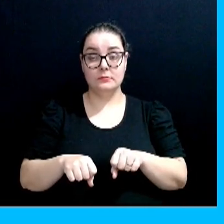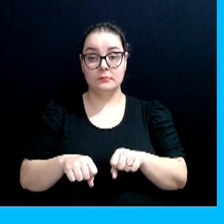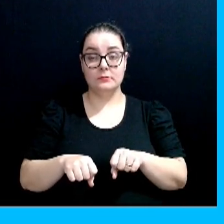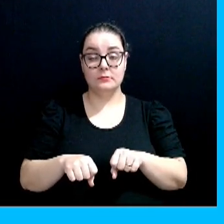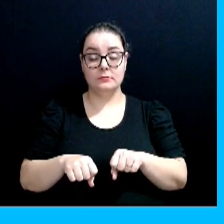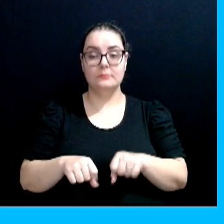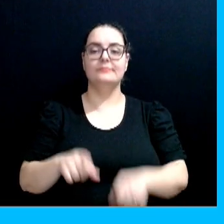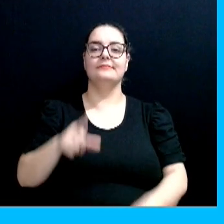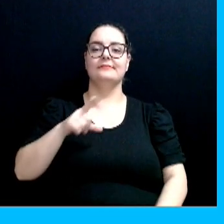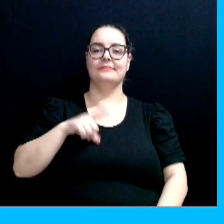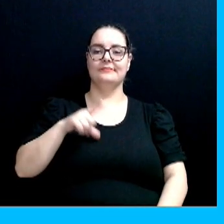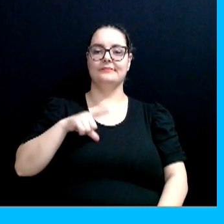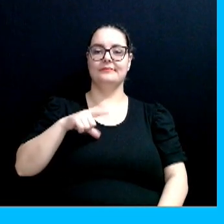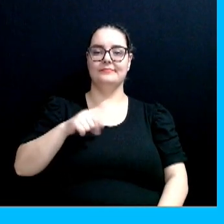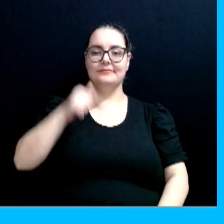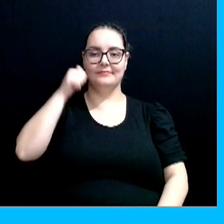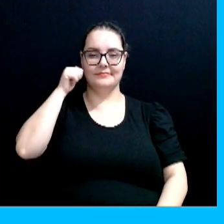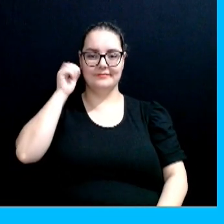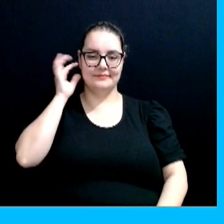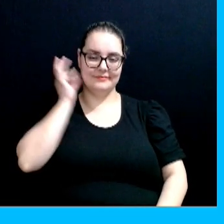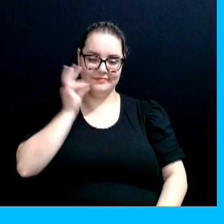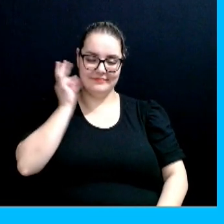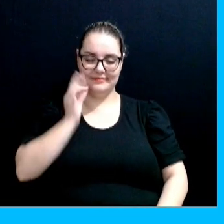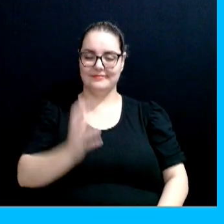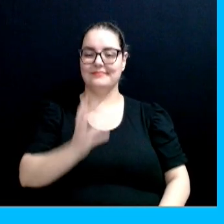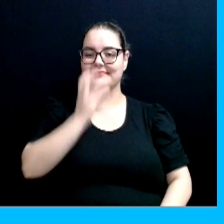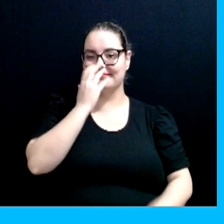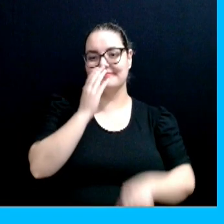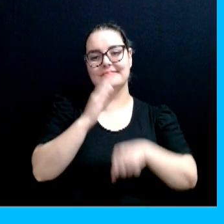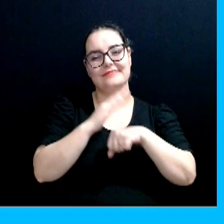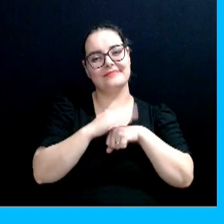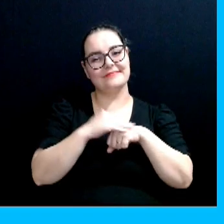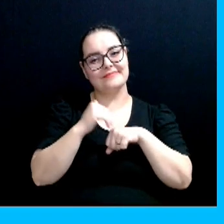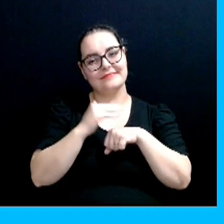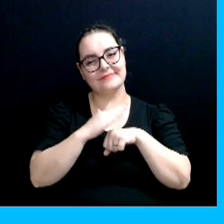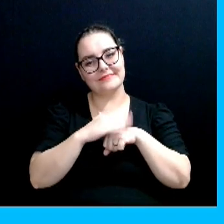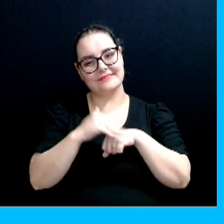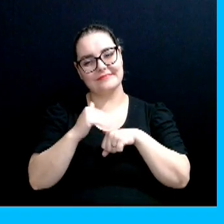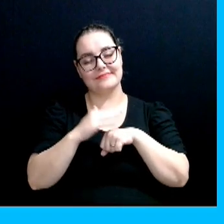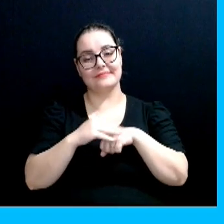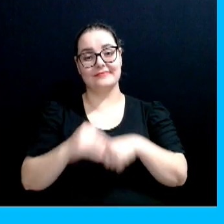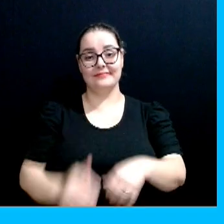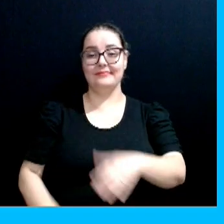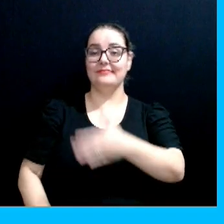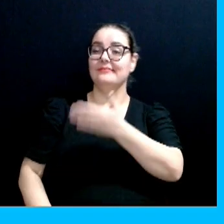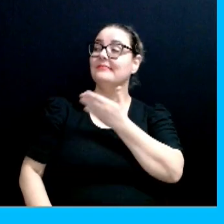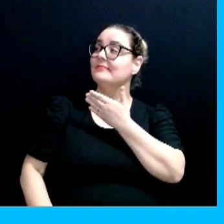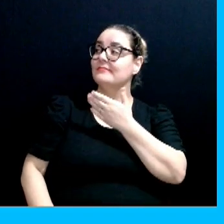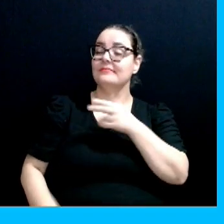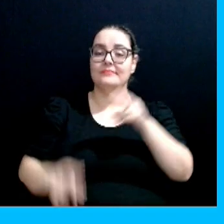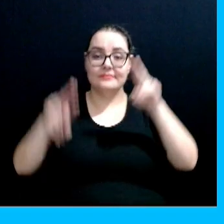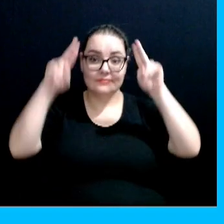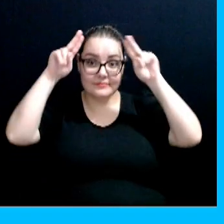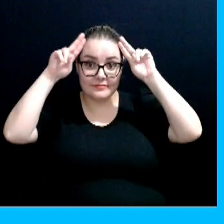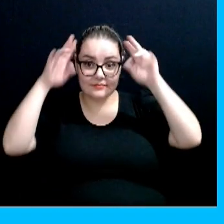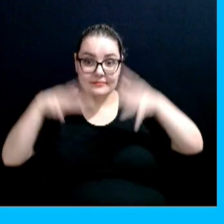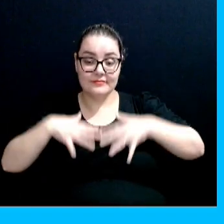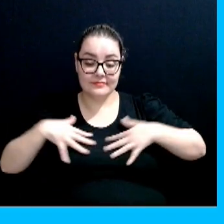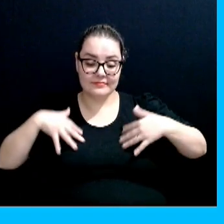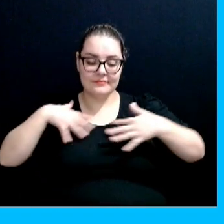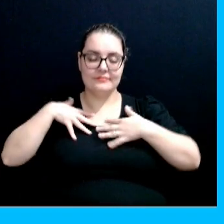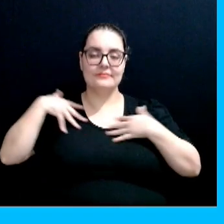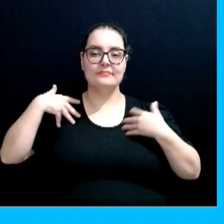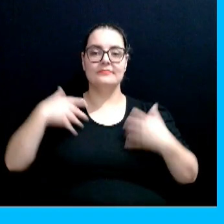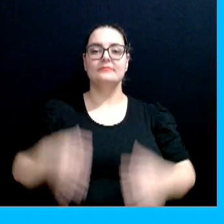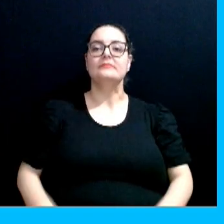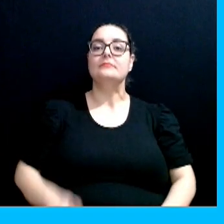cachorrinha extremamente carinhosa. Brisa, uma pitbull tigrada de 5 anos, adora